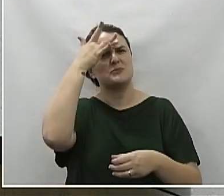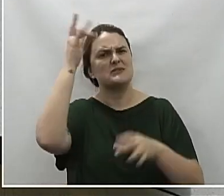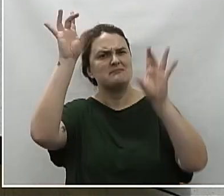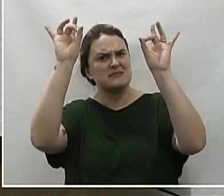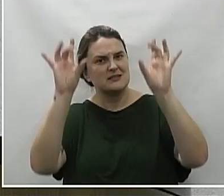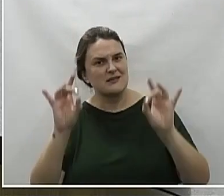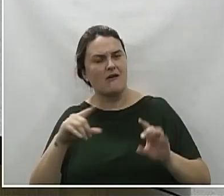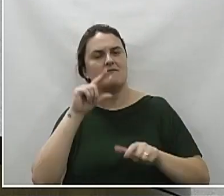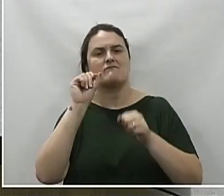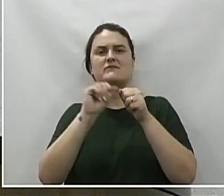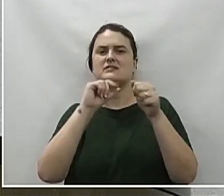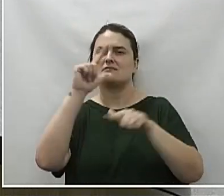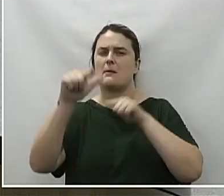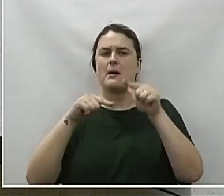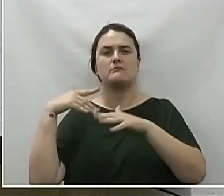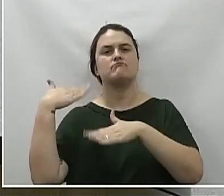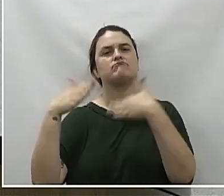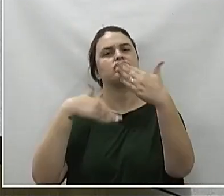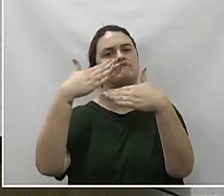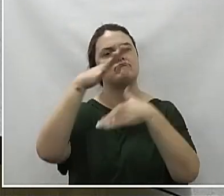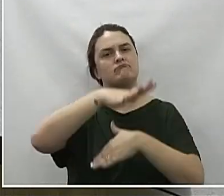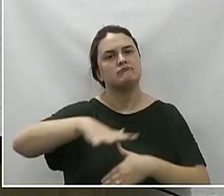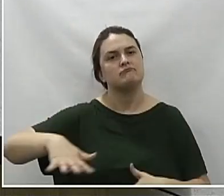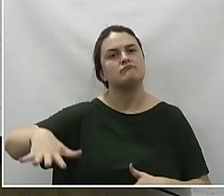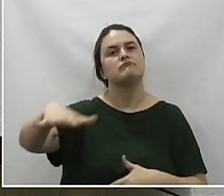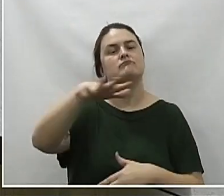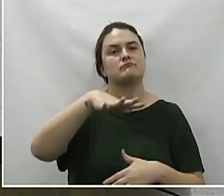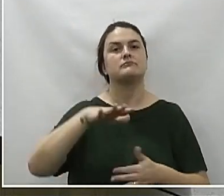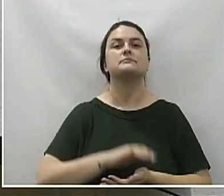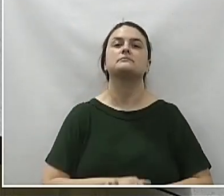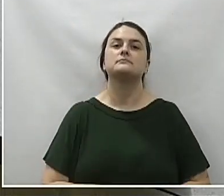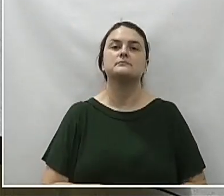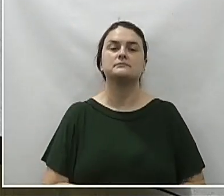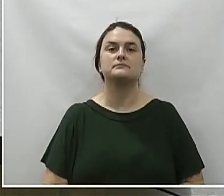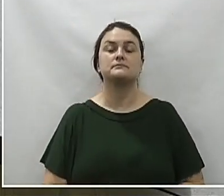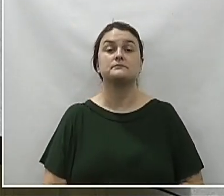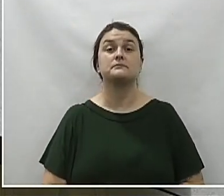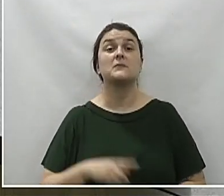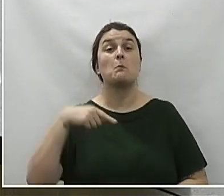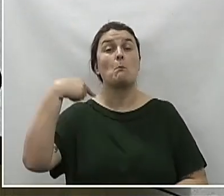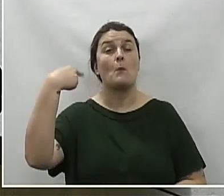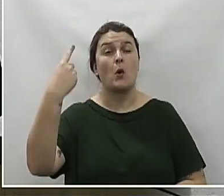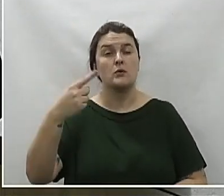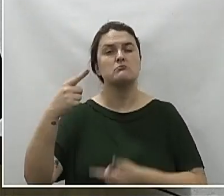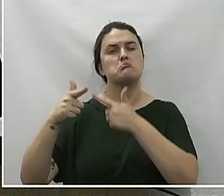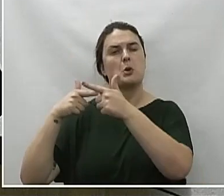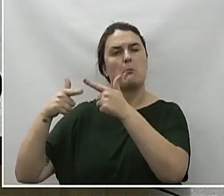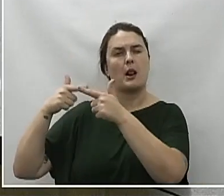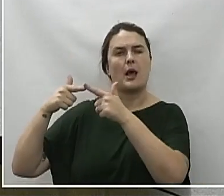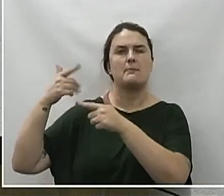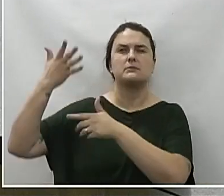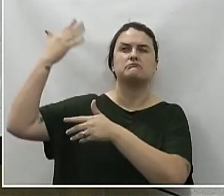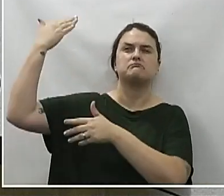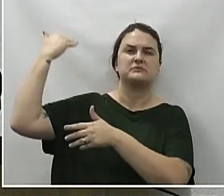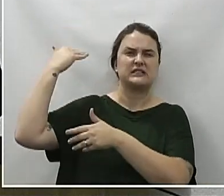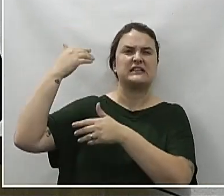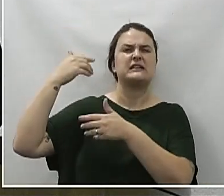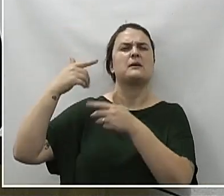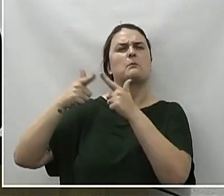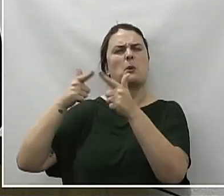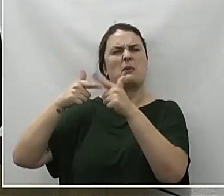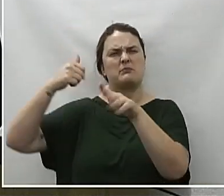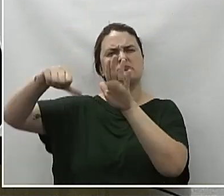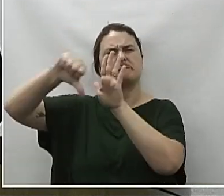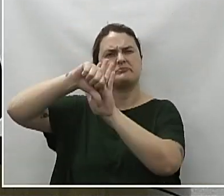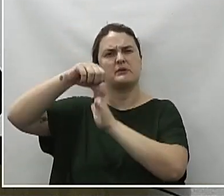e vem realizando um trabalho de desenvolvimento Regional e local após a grande depressão também conhecida como a crise